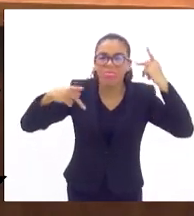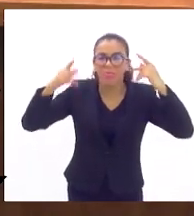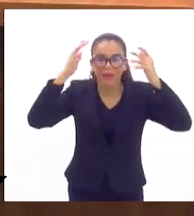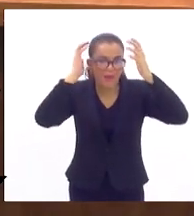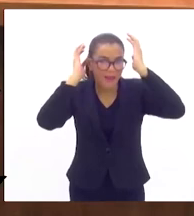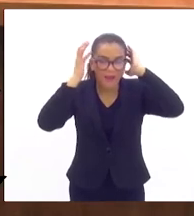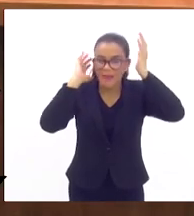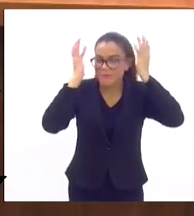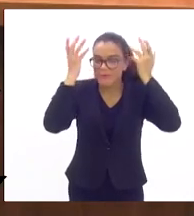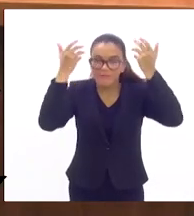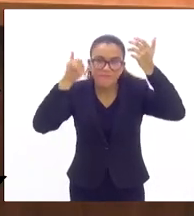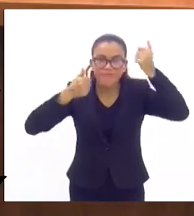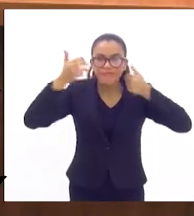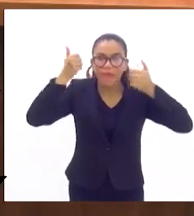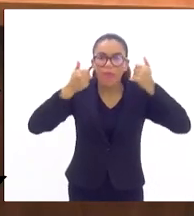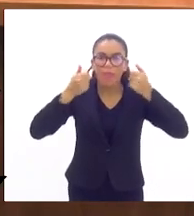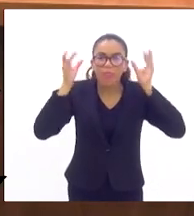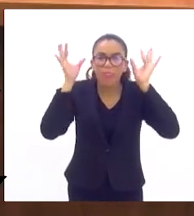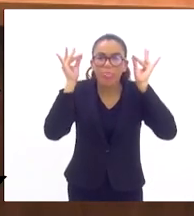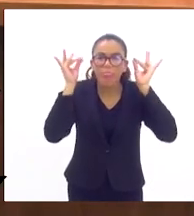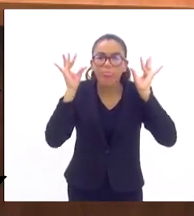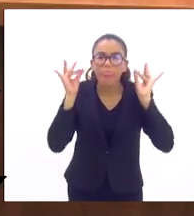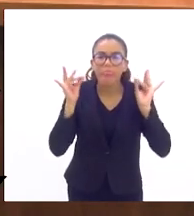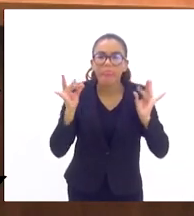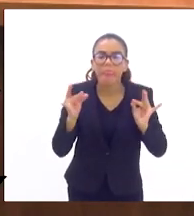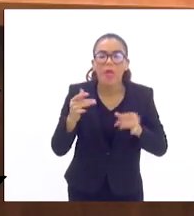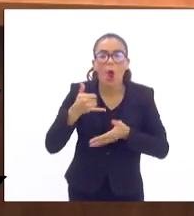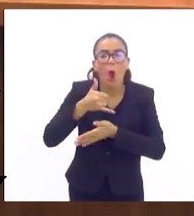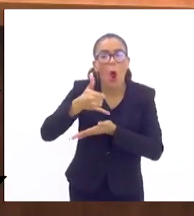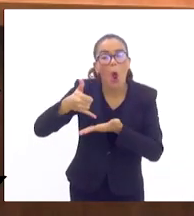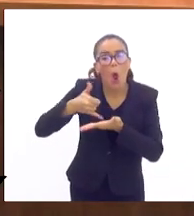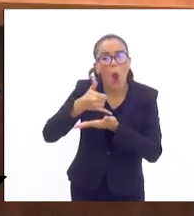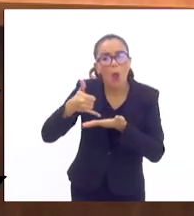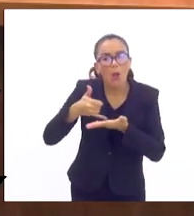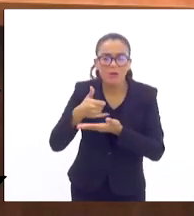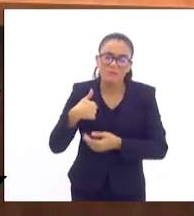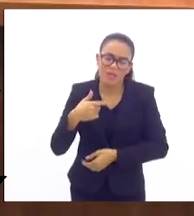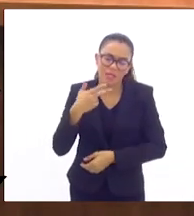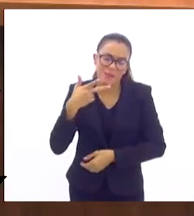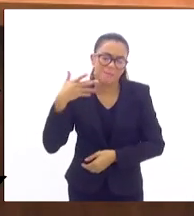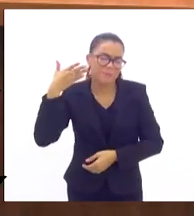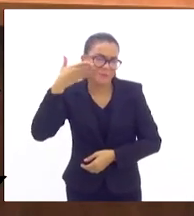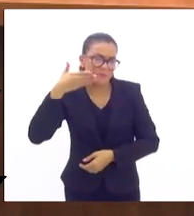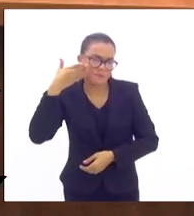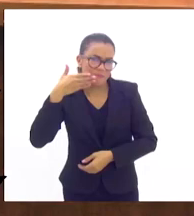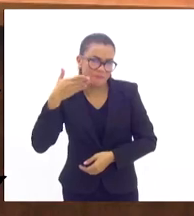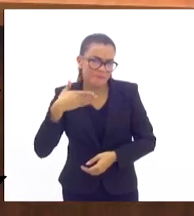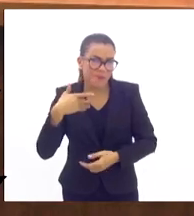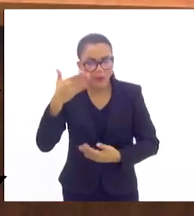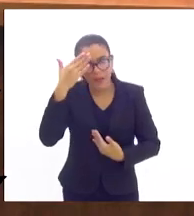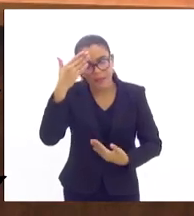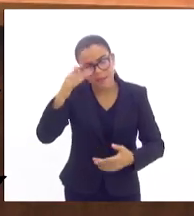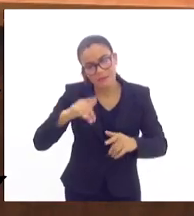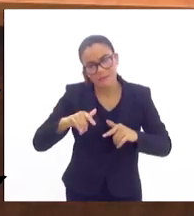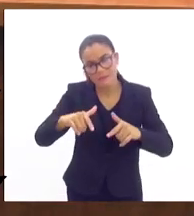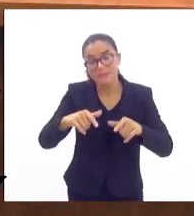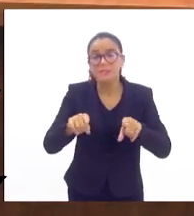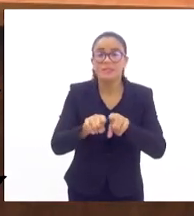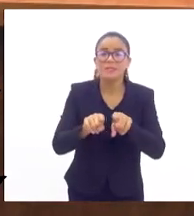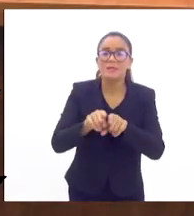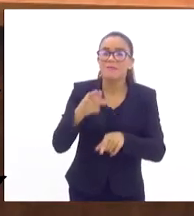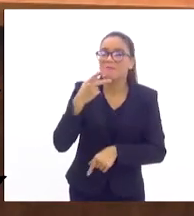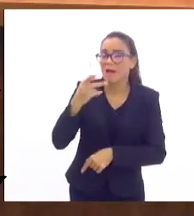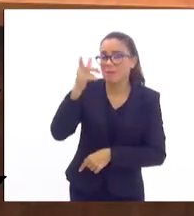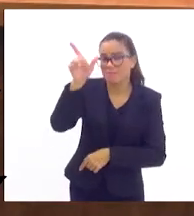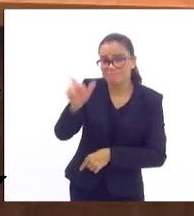Então, saí com o cabelo todo melado de óleo. Então, essas são minhas palavras, quero agradecer pela iniciativa e quero dizer também ao